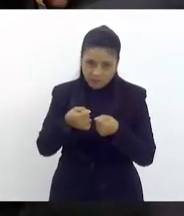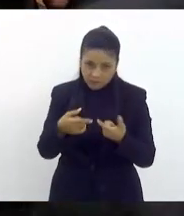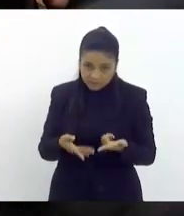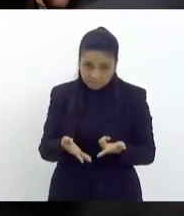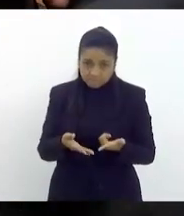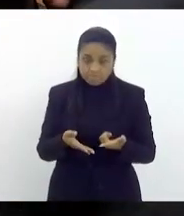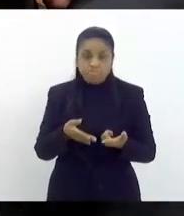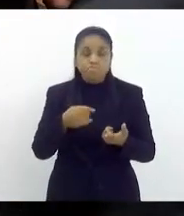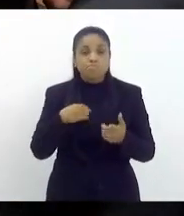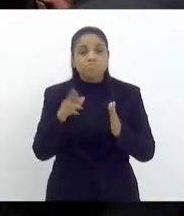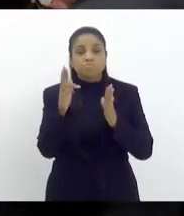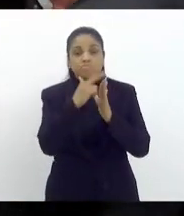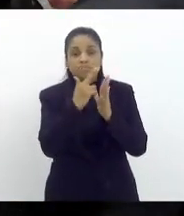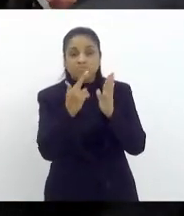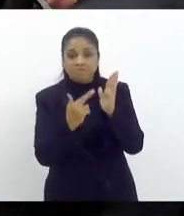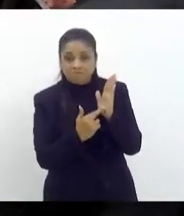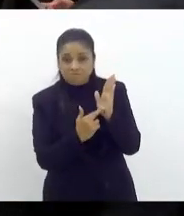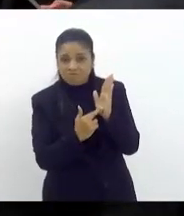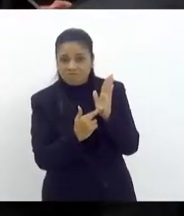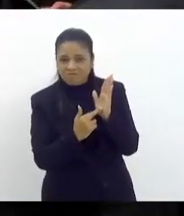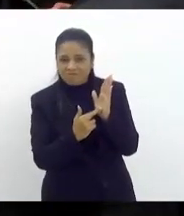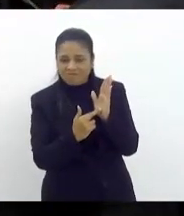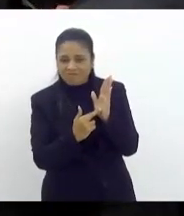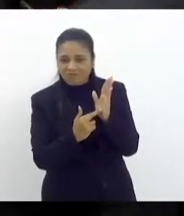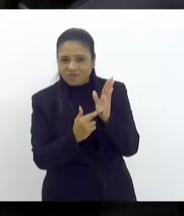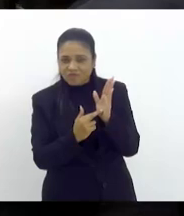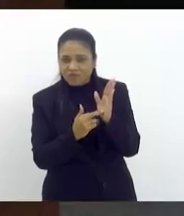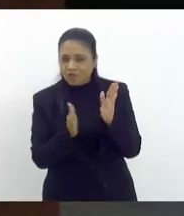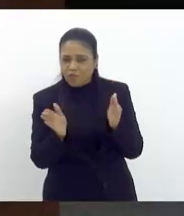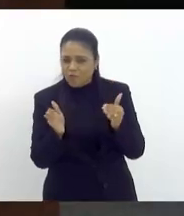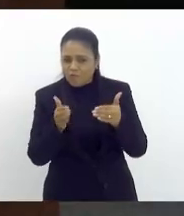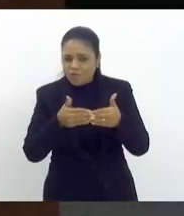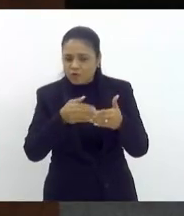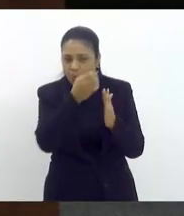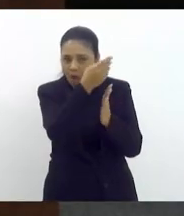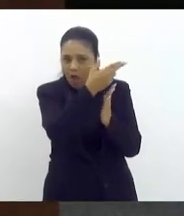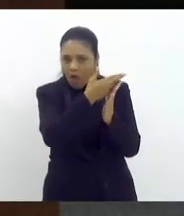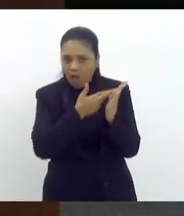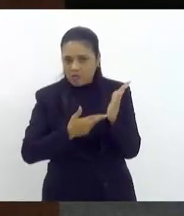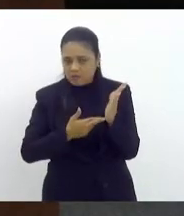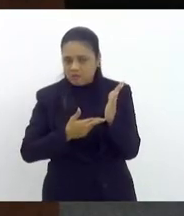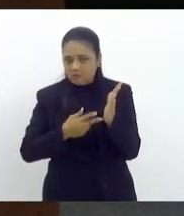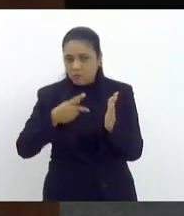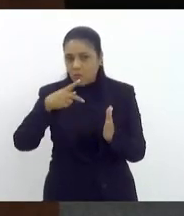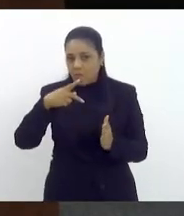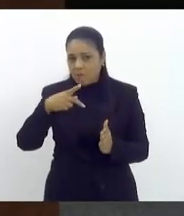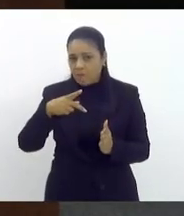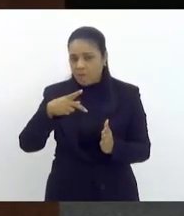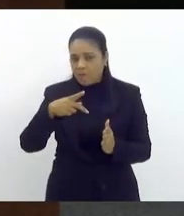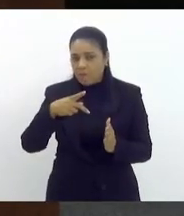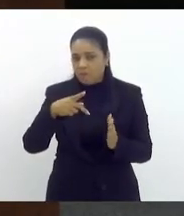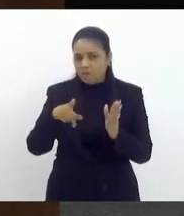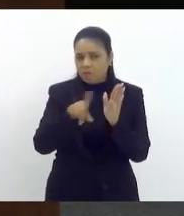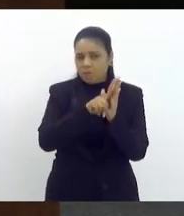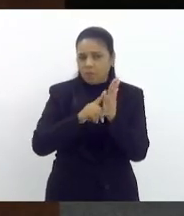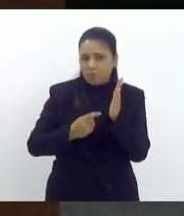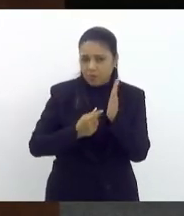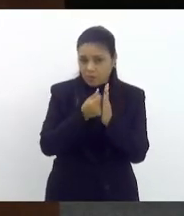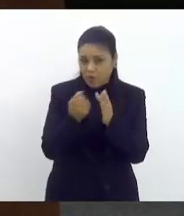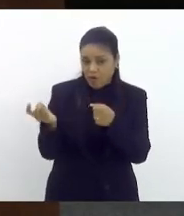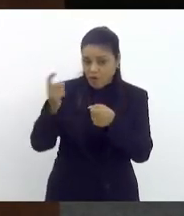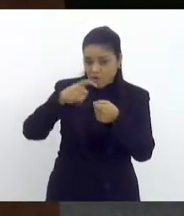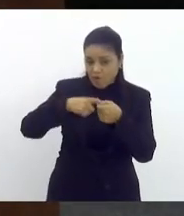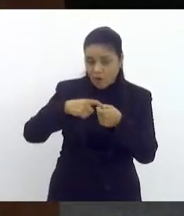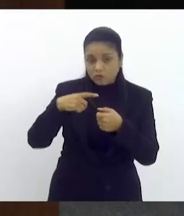regimentalmente nós não fechamos a redação final do PLDO ainda volta para a comissão do nosso presidente André